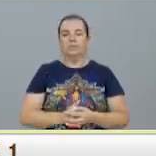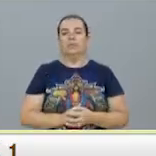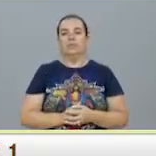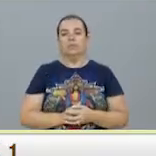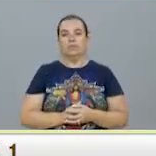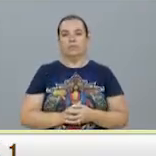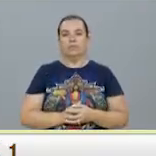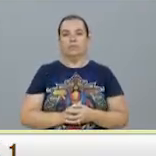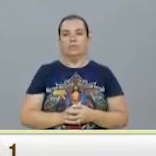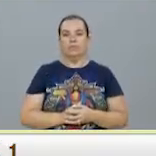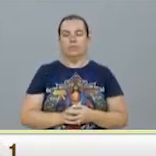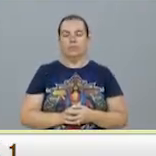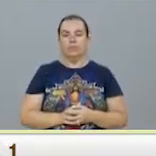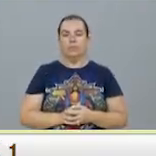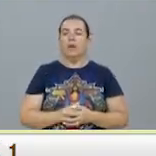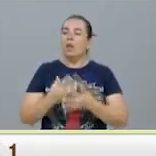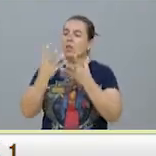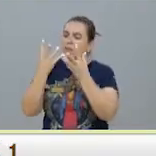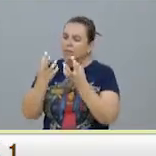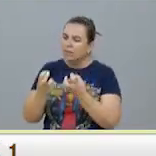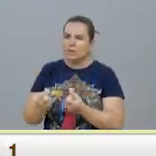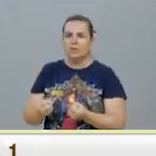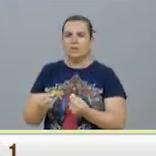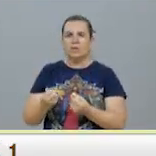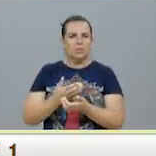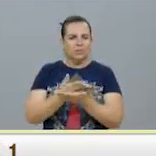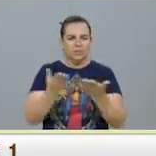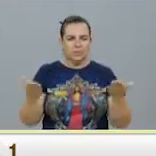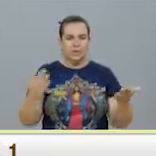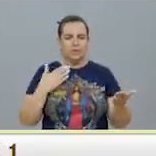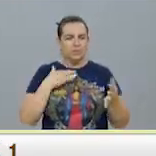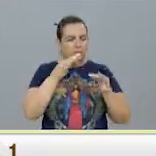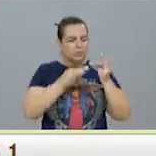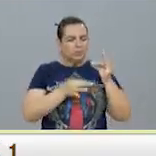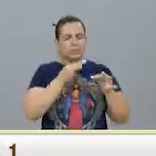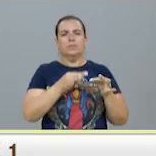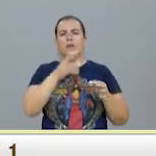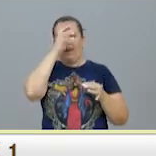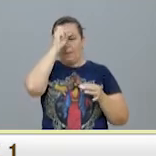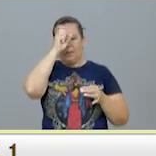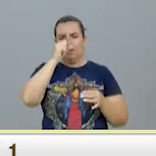tomai sobre vocês o meu jugo, aprendei de mim.